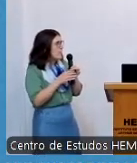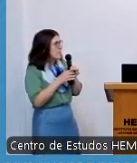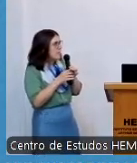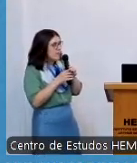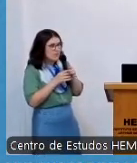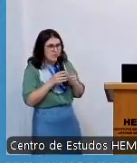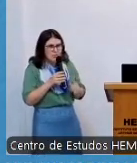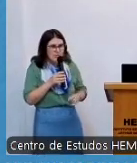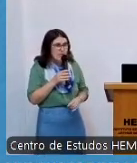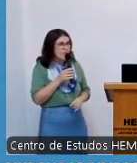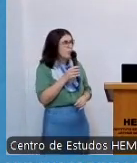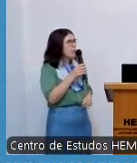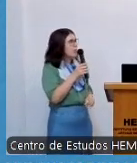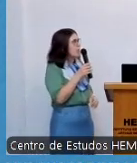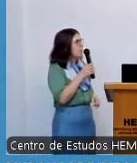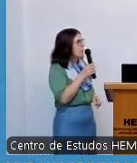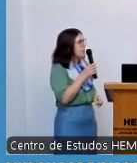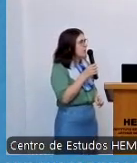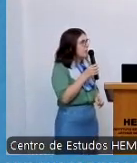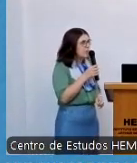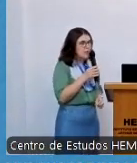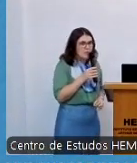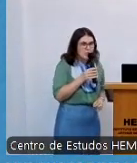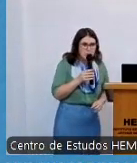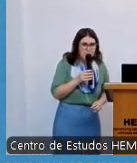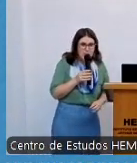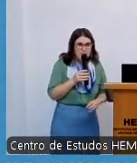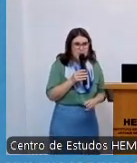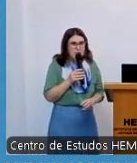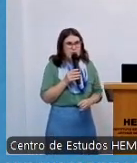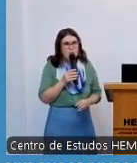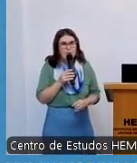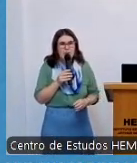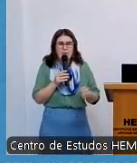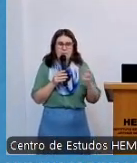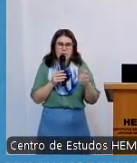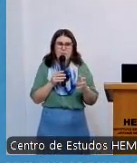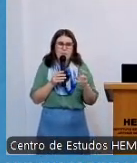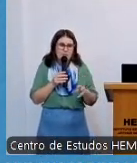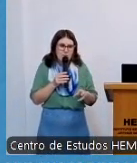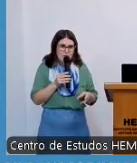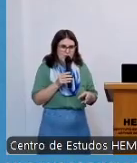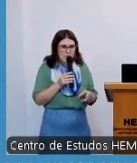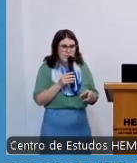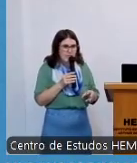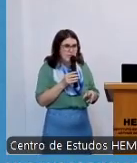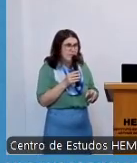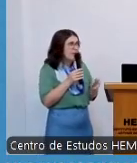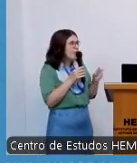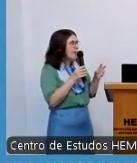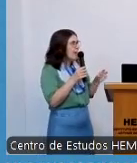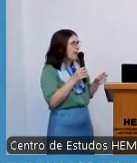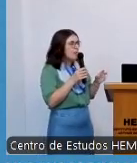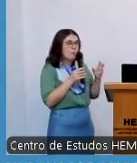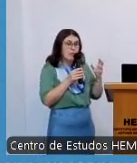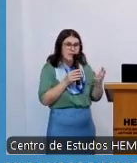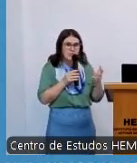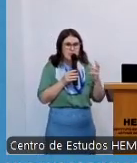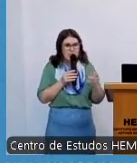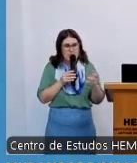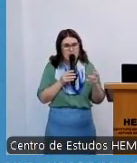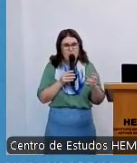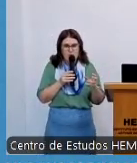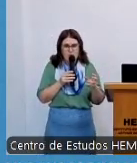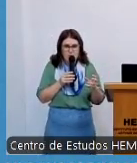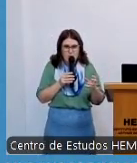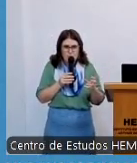vou começar falando aqui do acesso pós-estudo, né? Então, a gente, primeiramente, vai caber ao Comitê de Ética em Pesquisa avaliar o plano